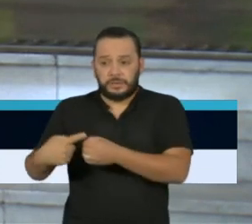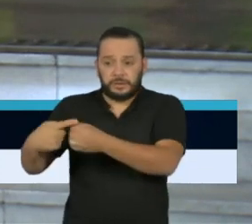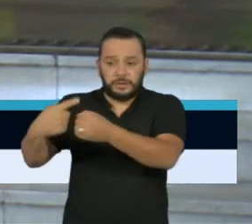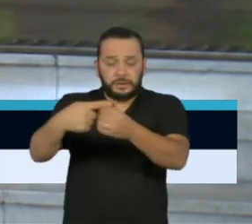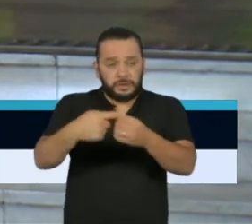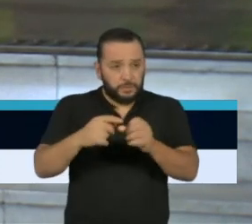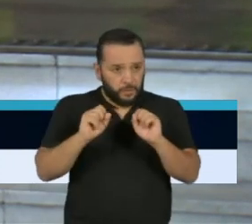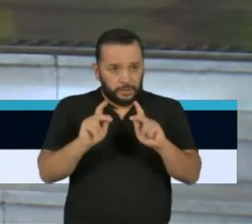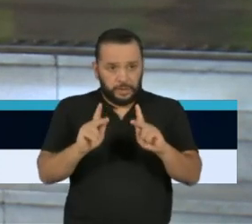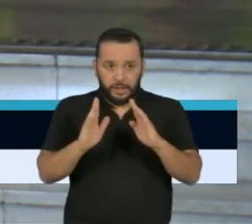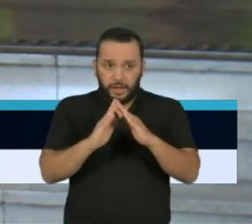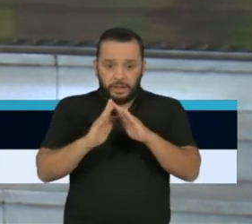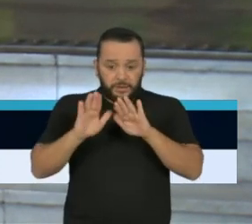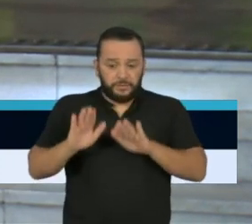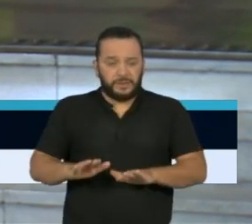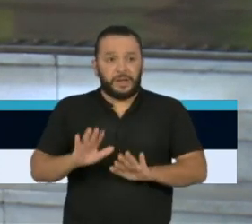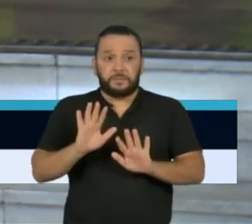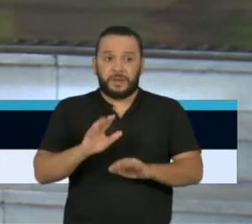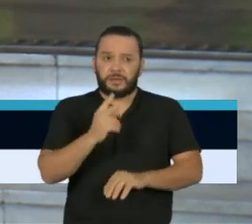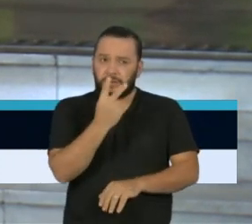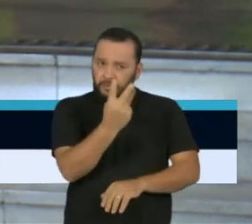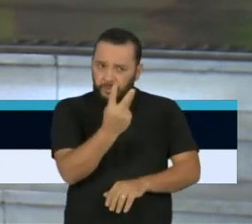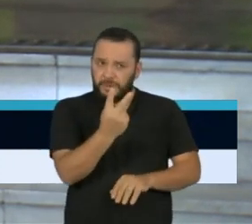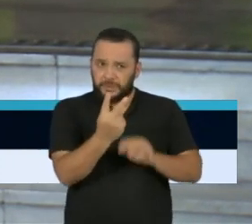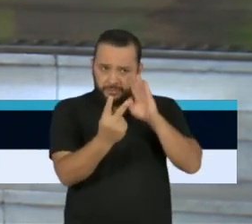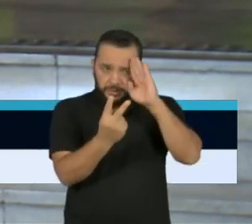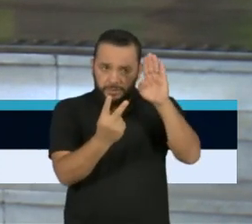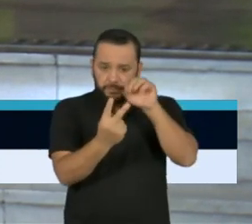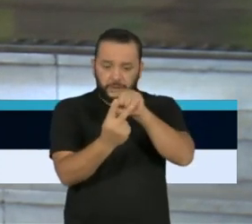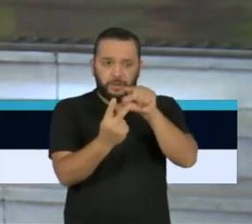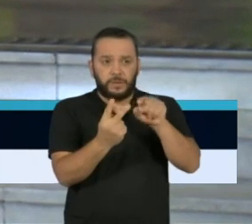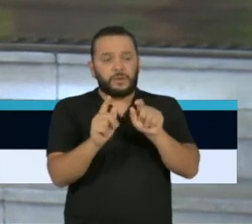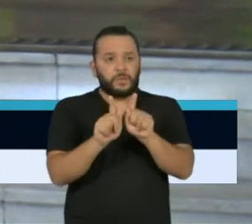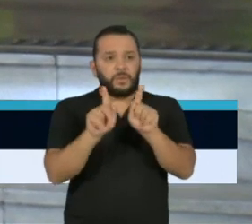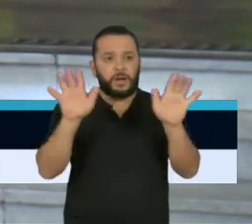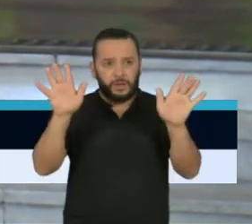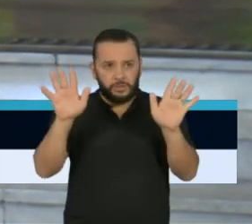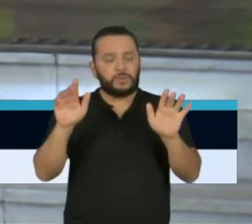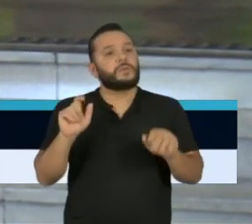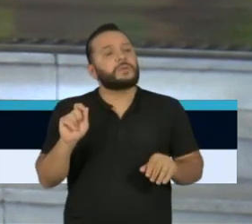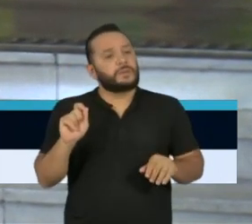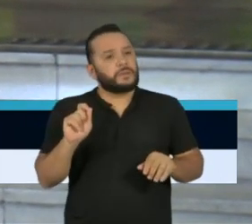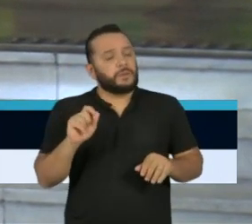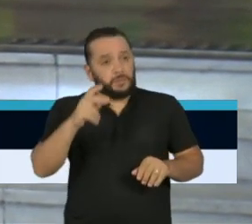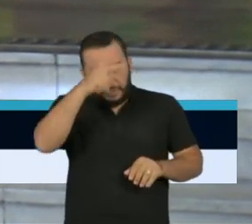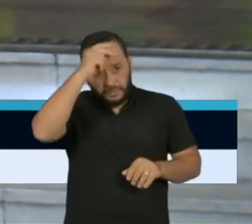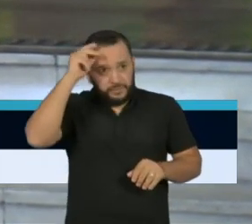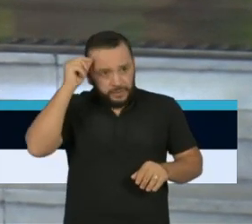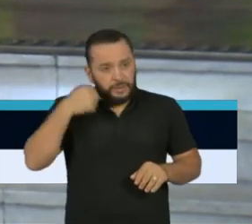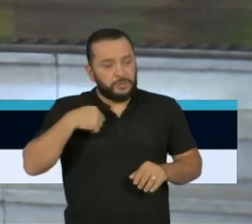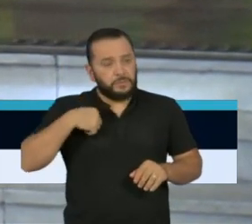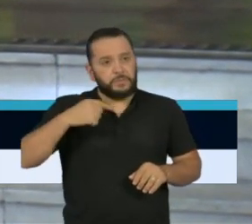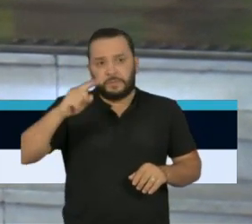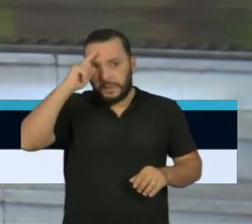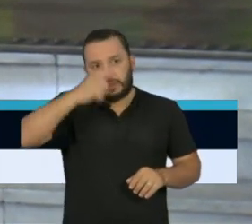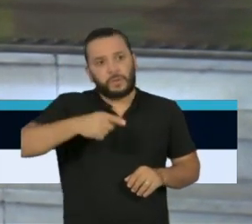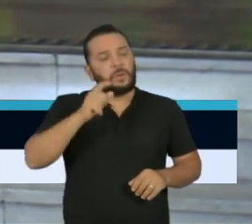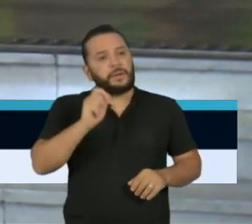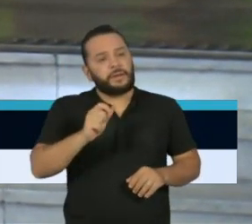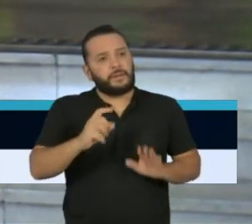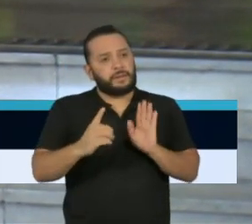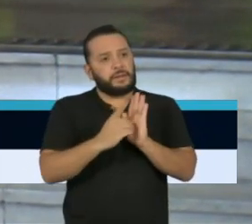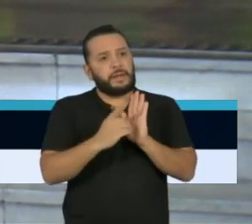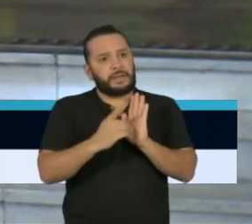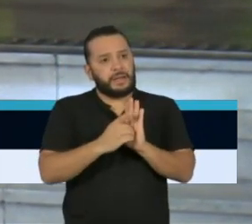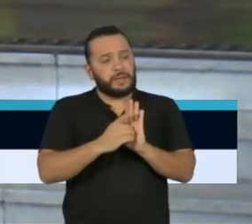colaborando com a quarentena. Inclusive, tem 2 casos que eu quero destacar aqui. Guarulhos, por exemplo, o prefeito determinou, através de um decreto,